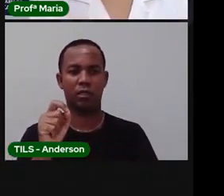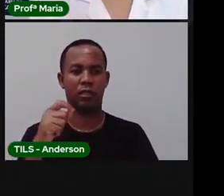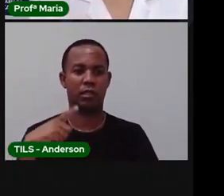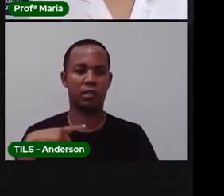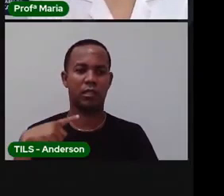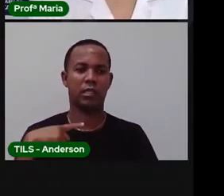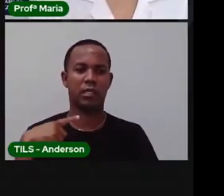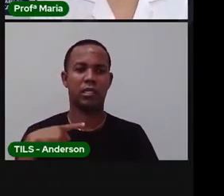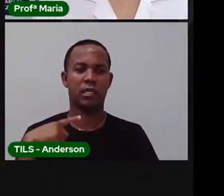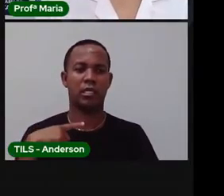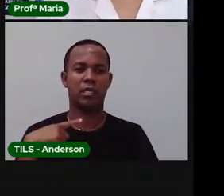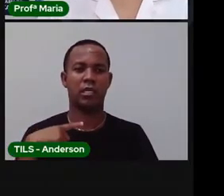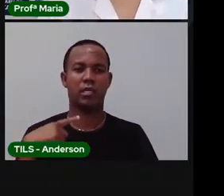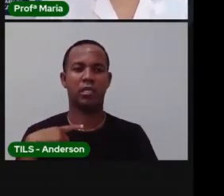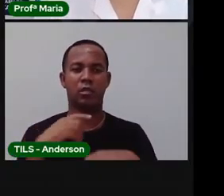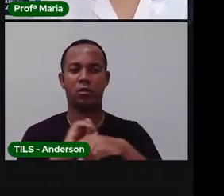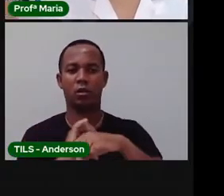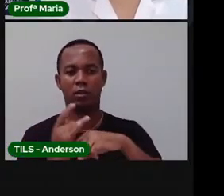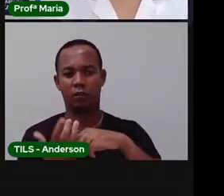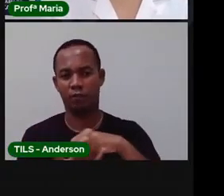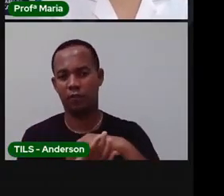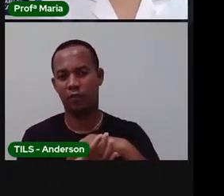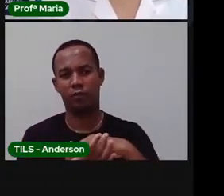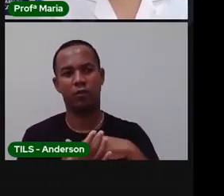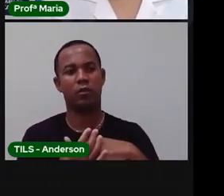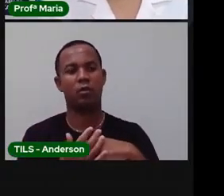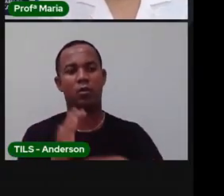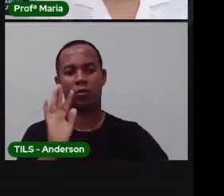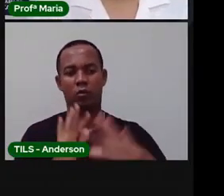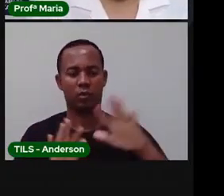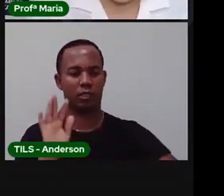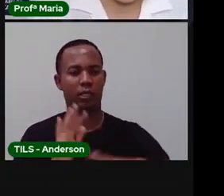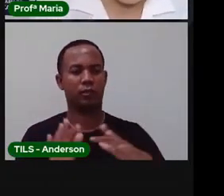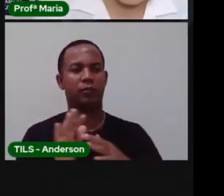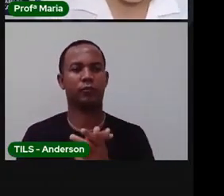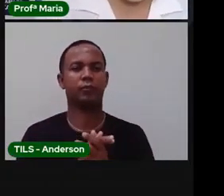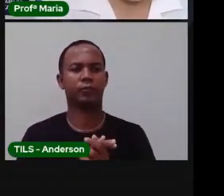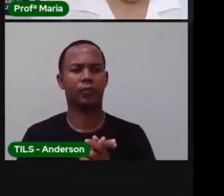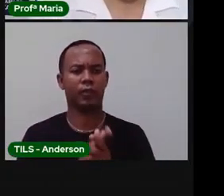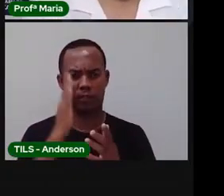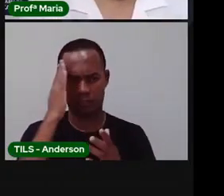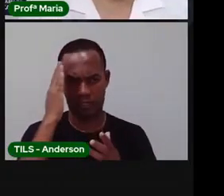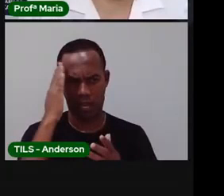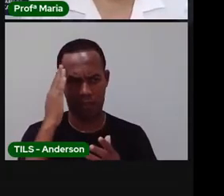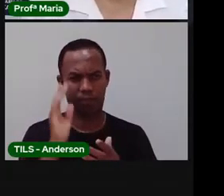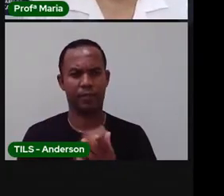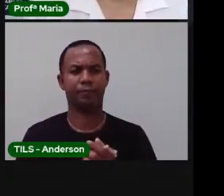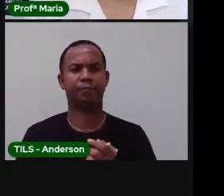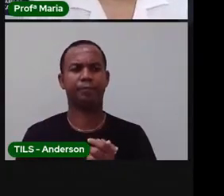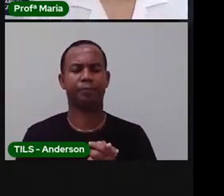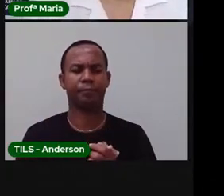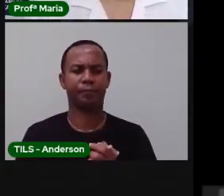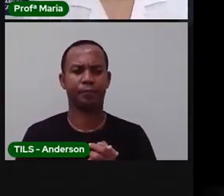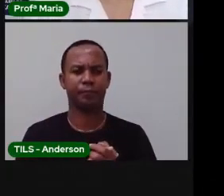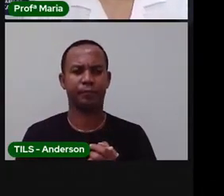né, fazer o descarte correto para não colocar a vida de outras pessoas em risco. E eu sei que isso vocês não querem, né, meus